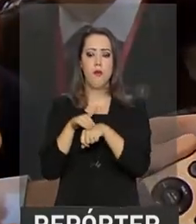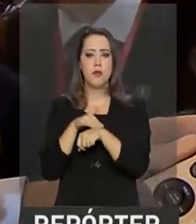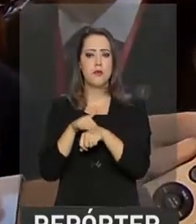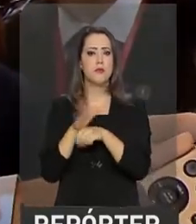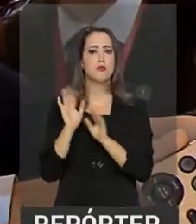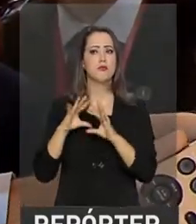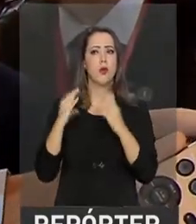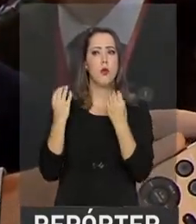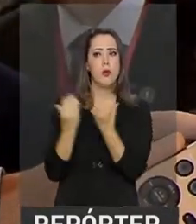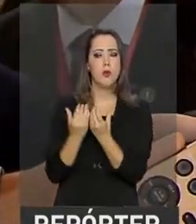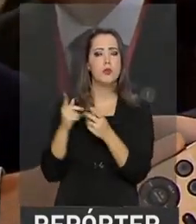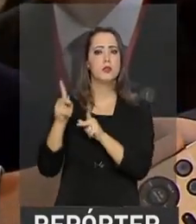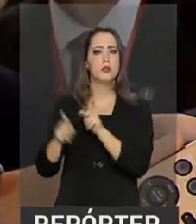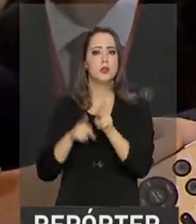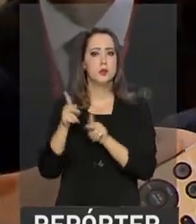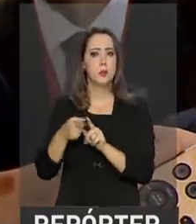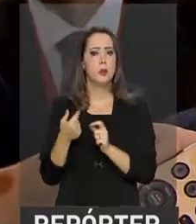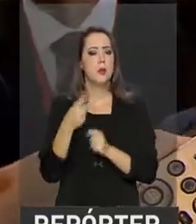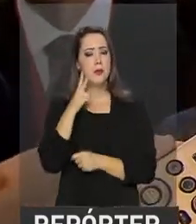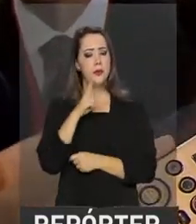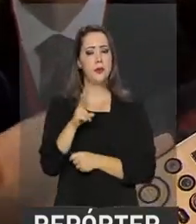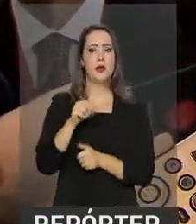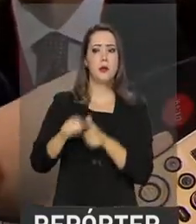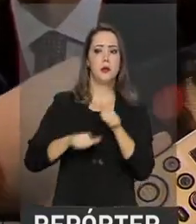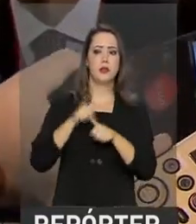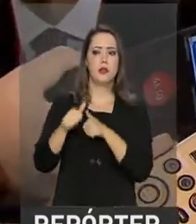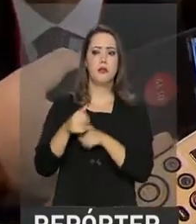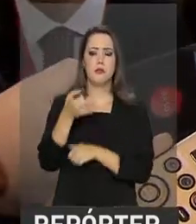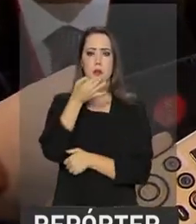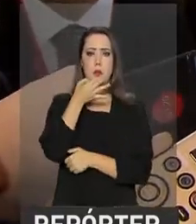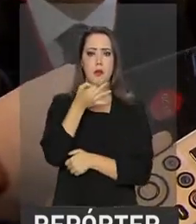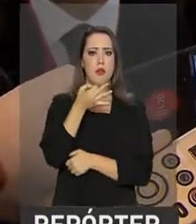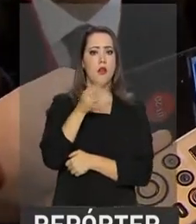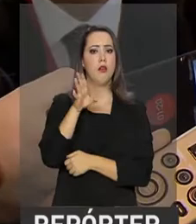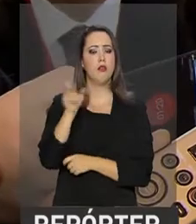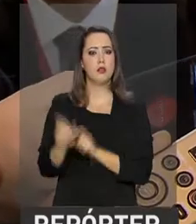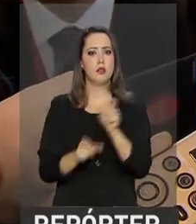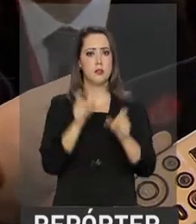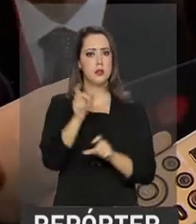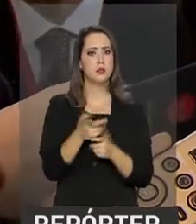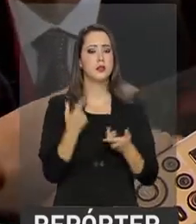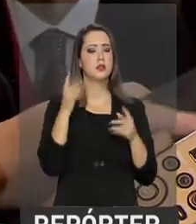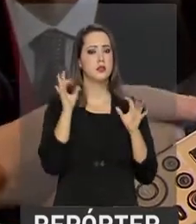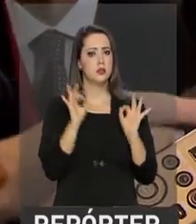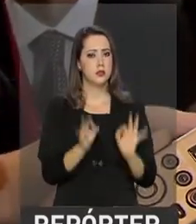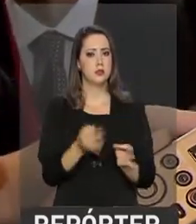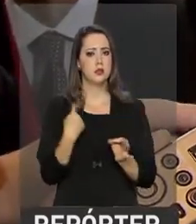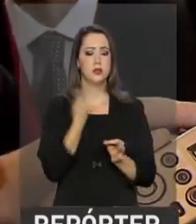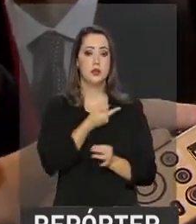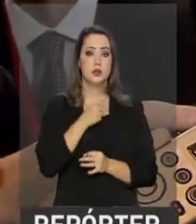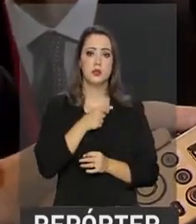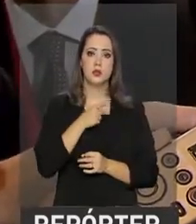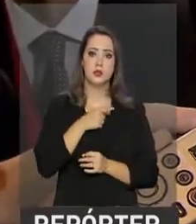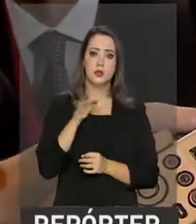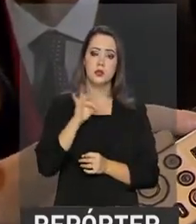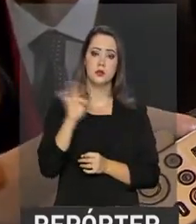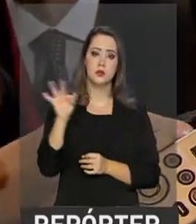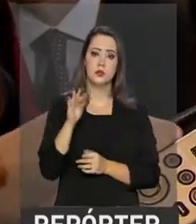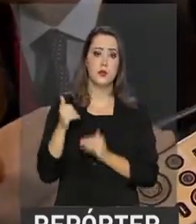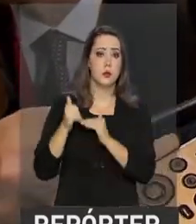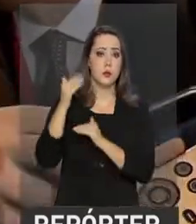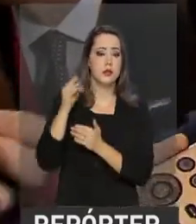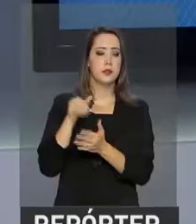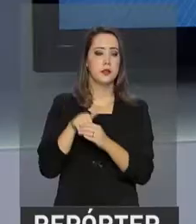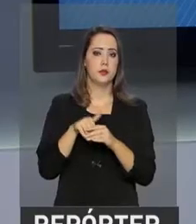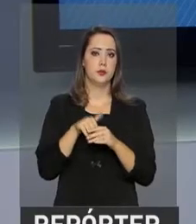as mudanças que aconteceram na opinião das suas comunidades, seguramente nós teremos em fevereiro mais votos do que nós temos